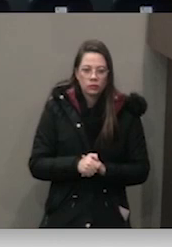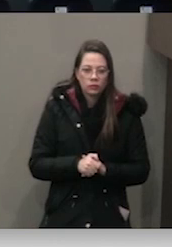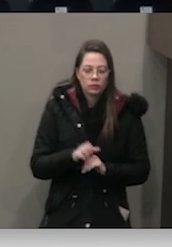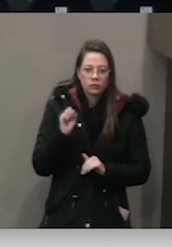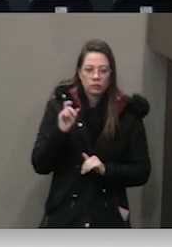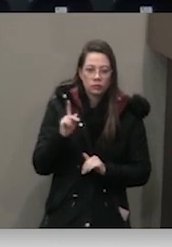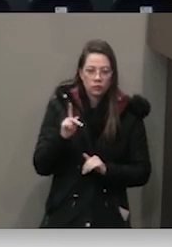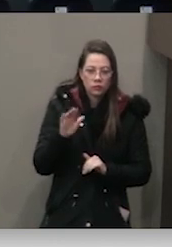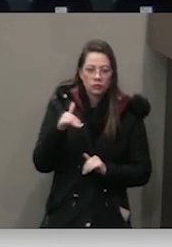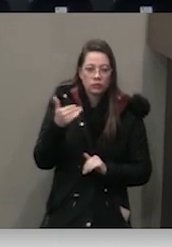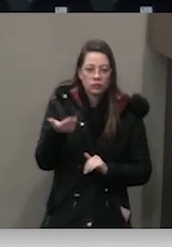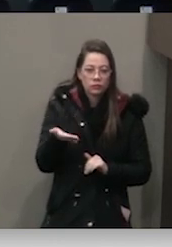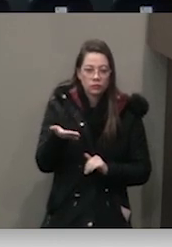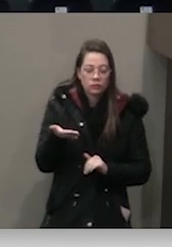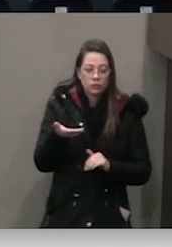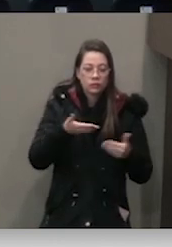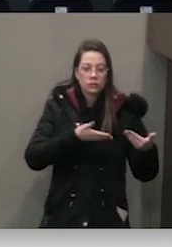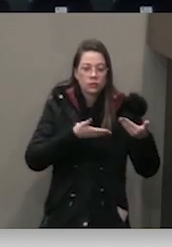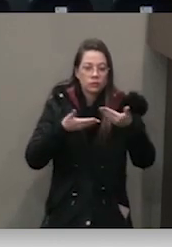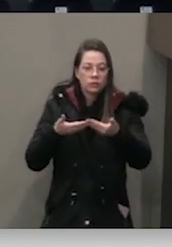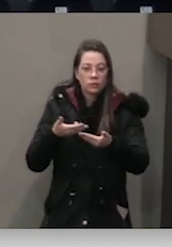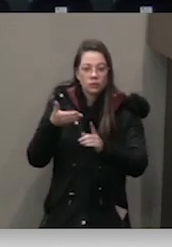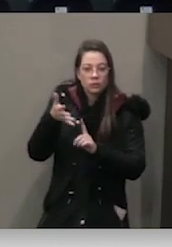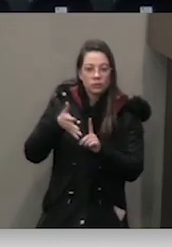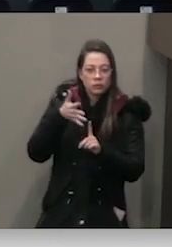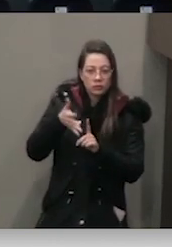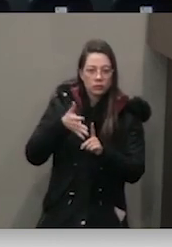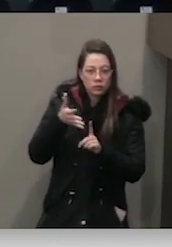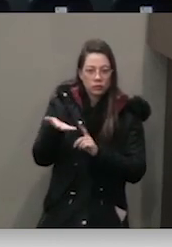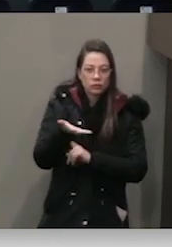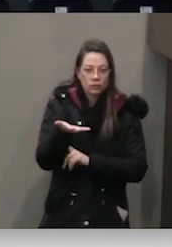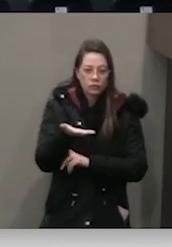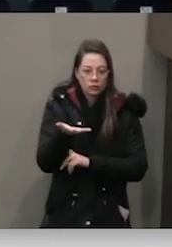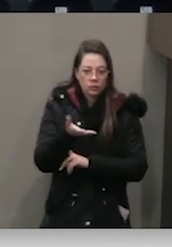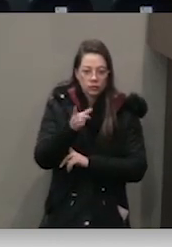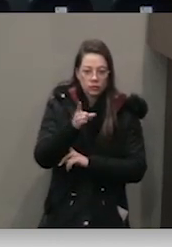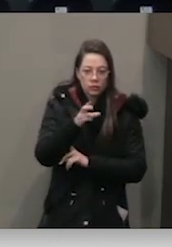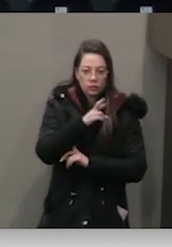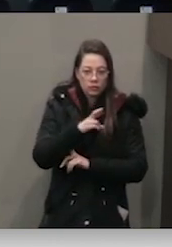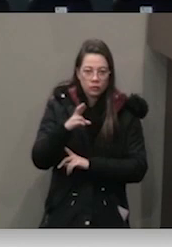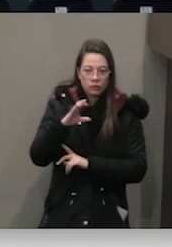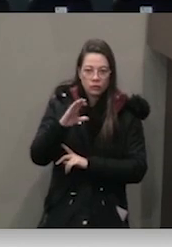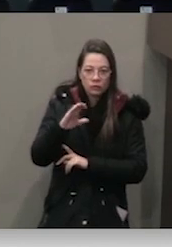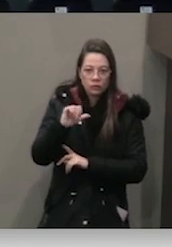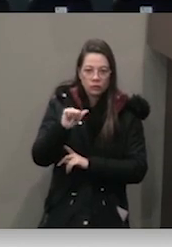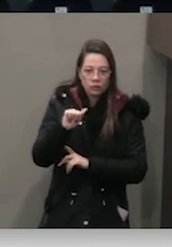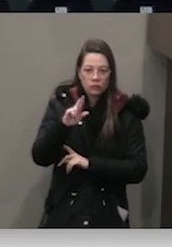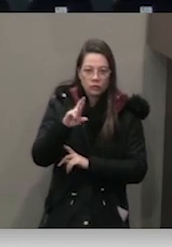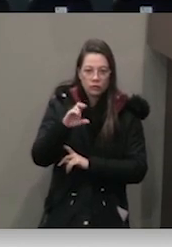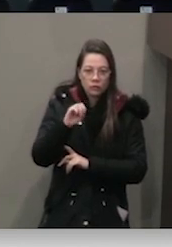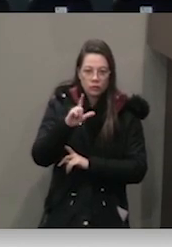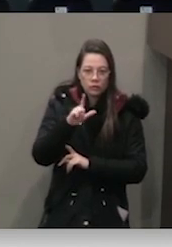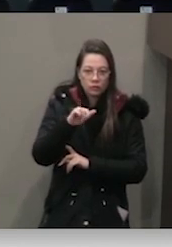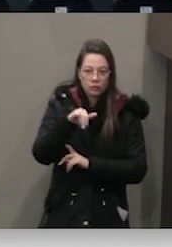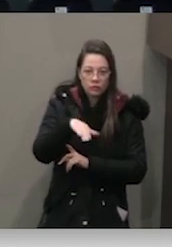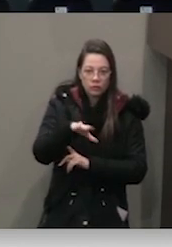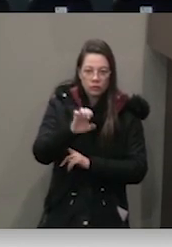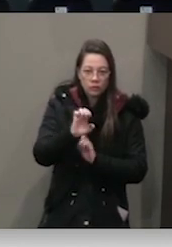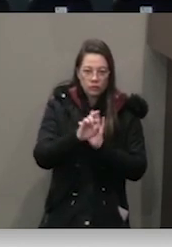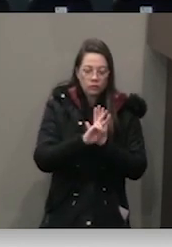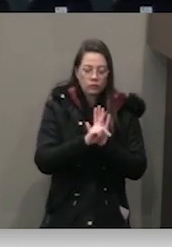Ok. Então, convido para fazer a explanação a doutora Caroline Tans, representante